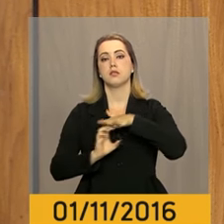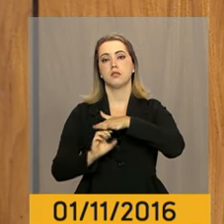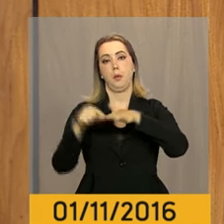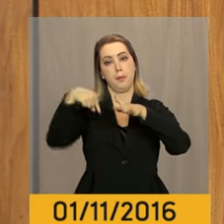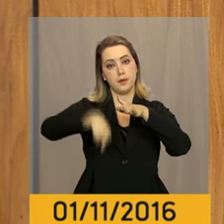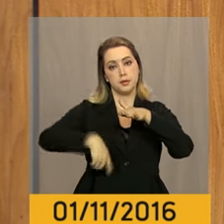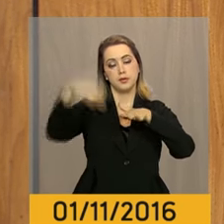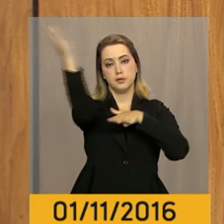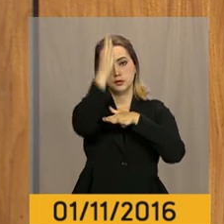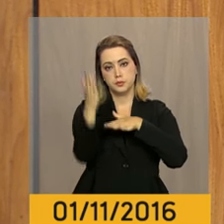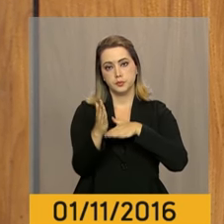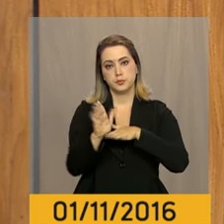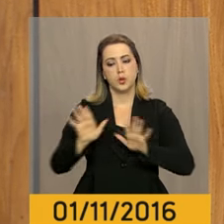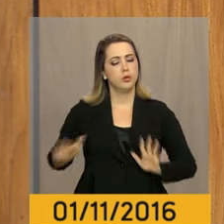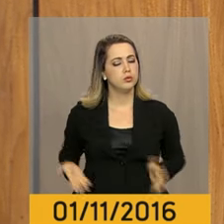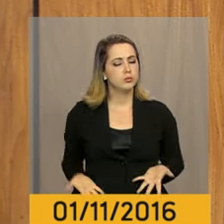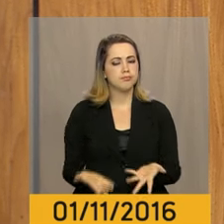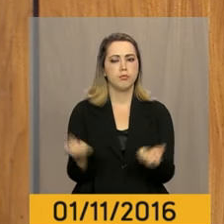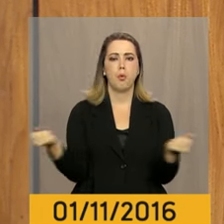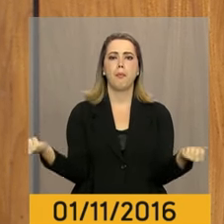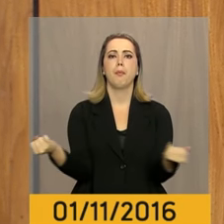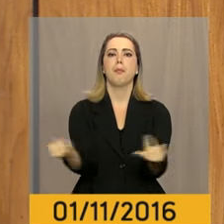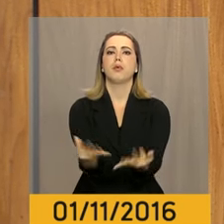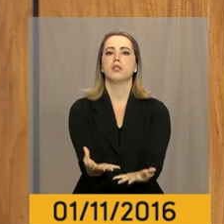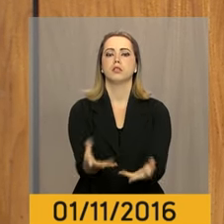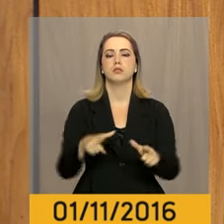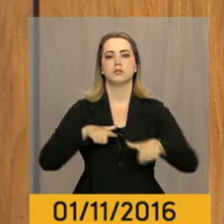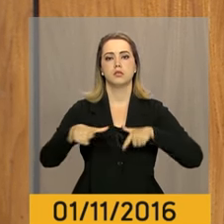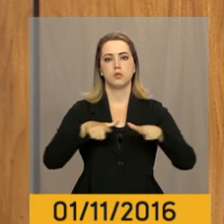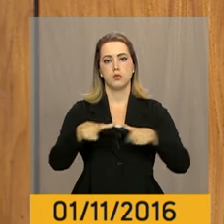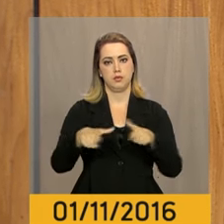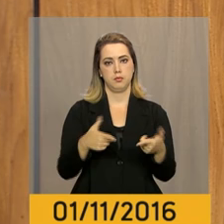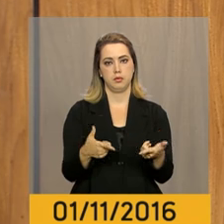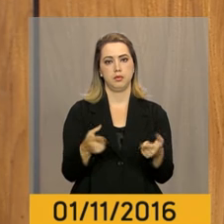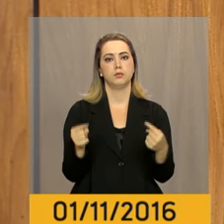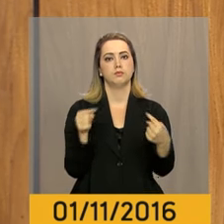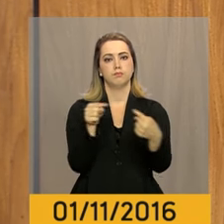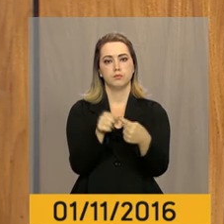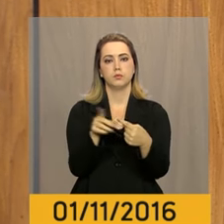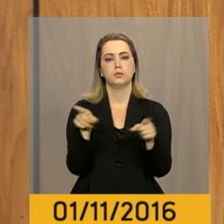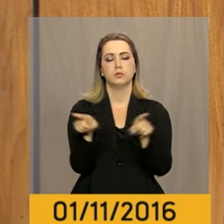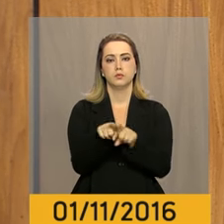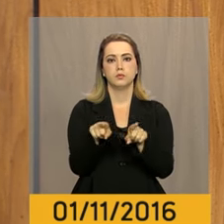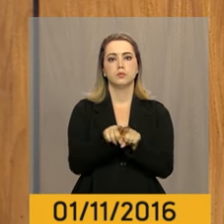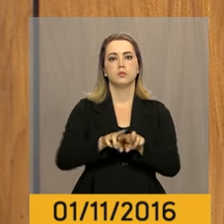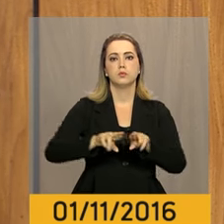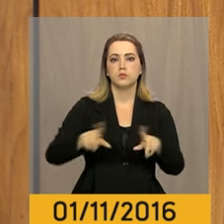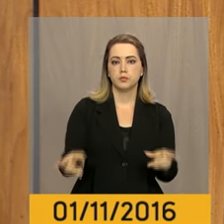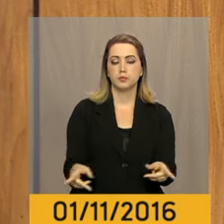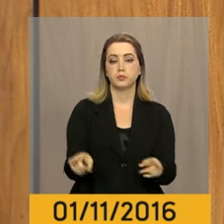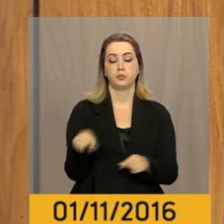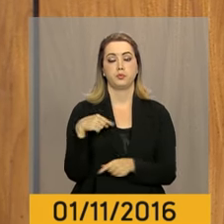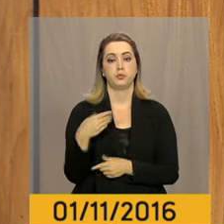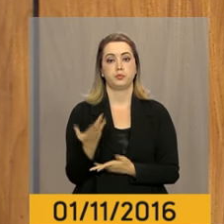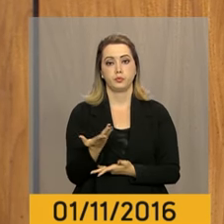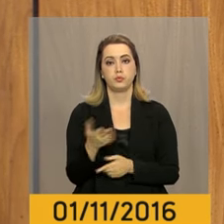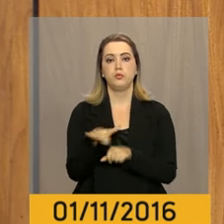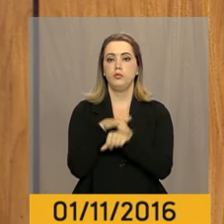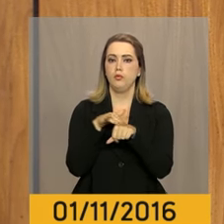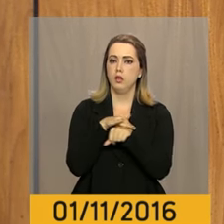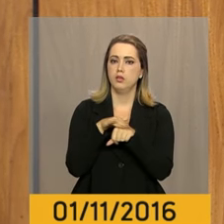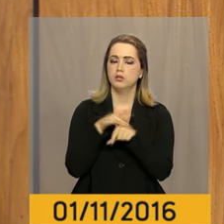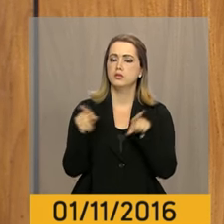portanto, geram eh milhares de empregos diretos e indiretos. E conversamos